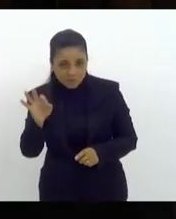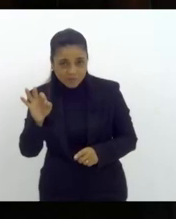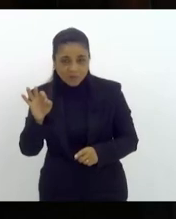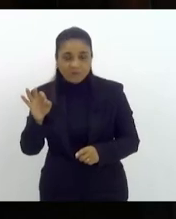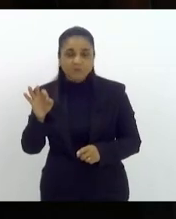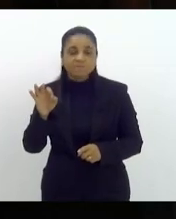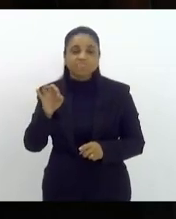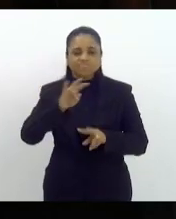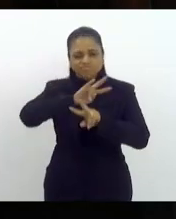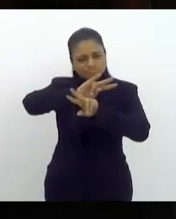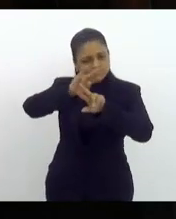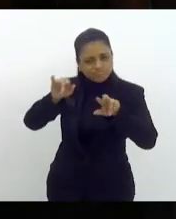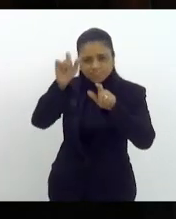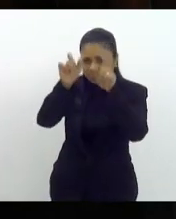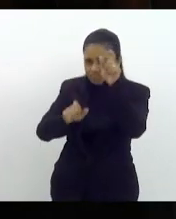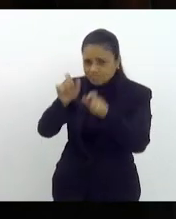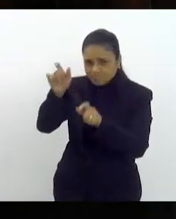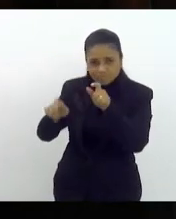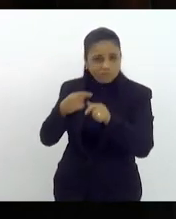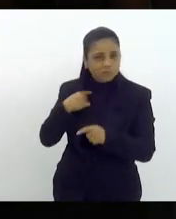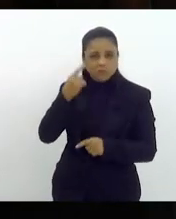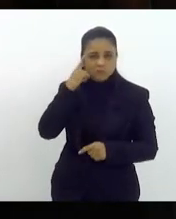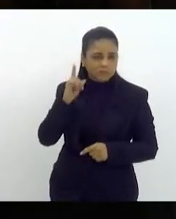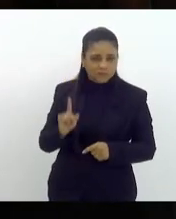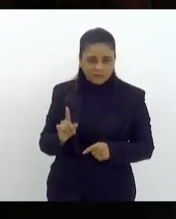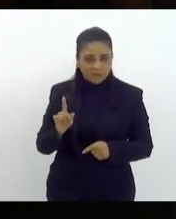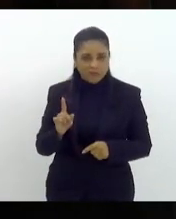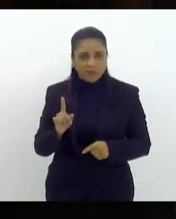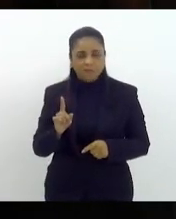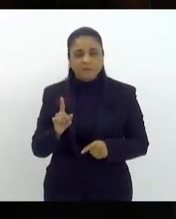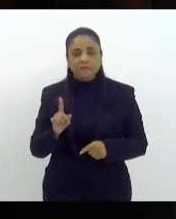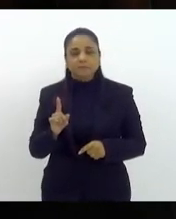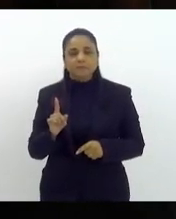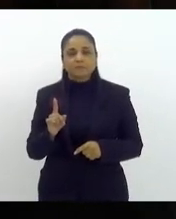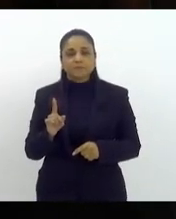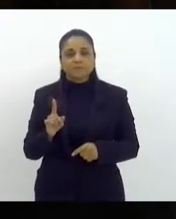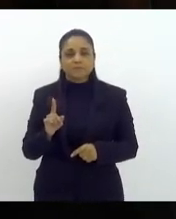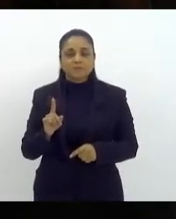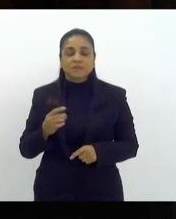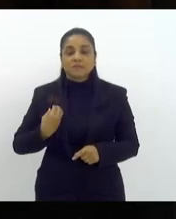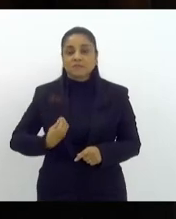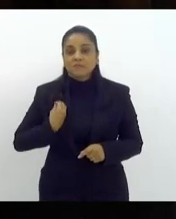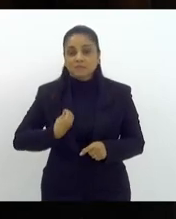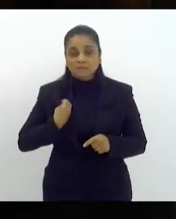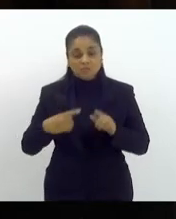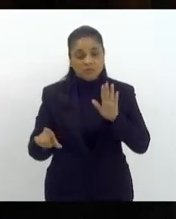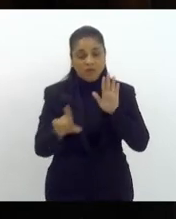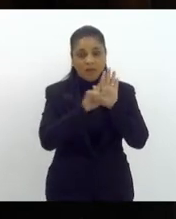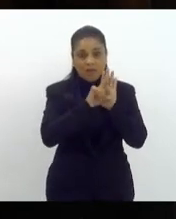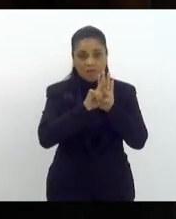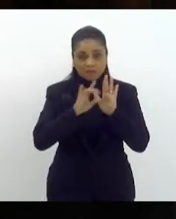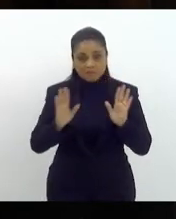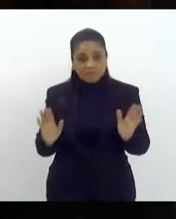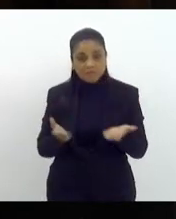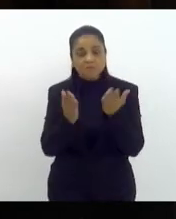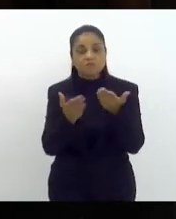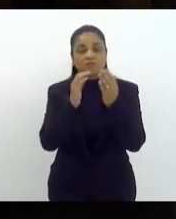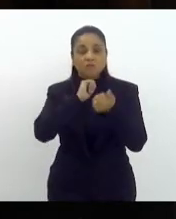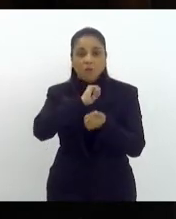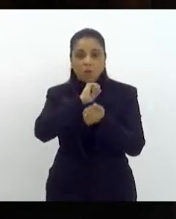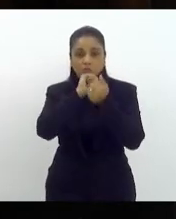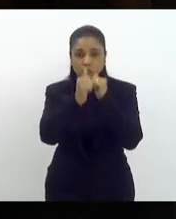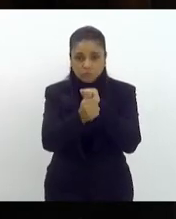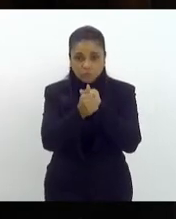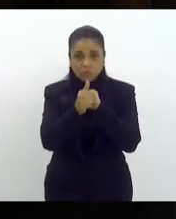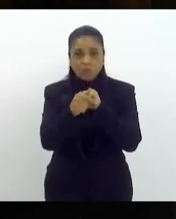muitas pessoas Deputado não sabem que existe a lei do incentivo ao esporte de maneira que o estado